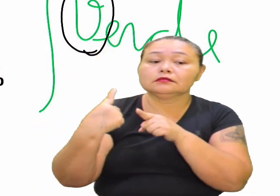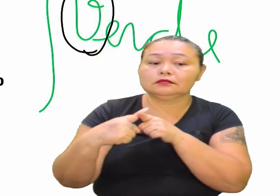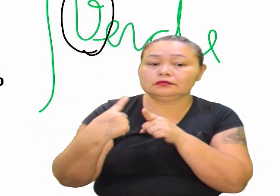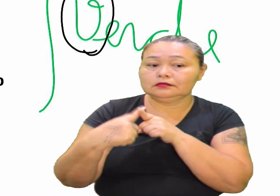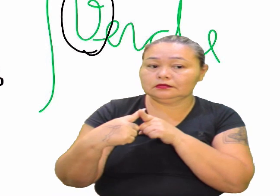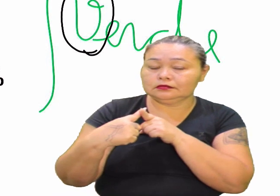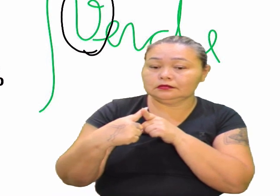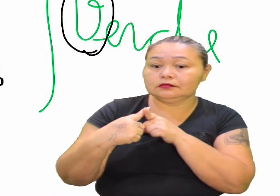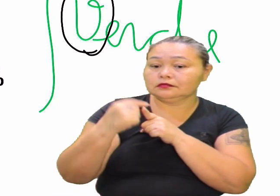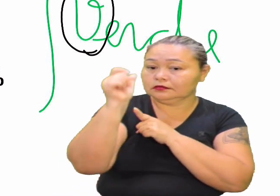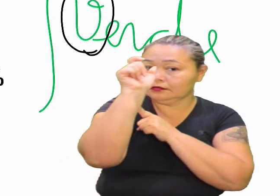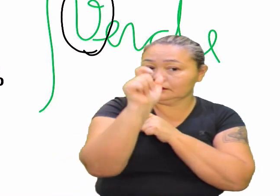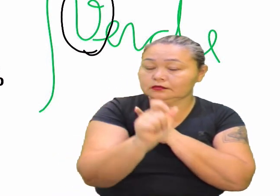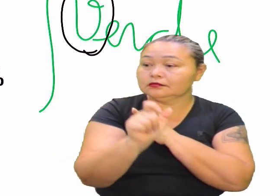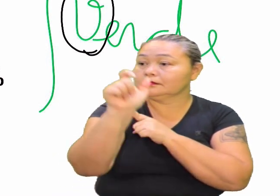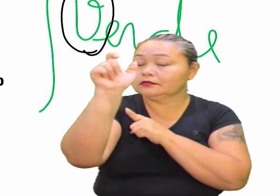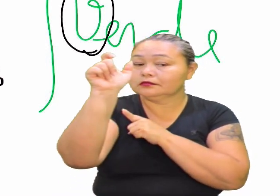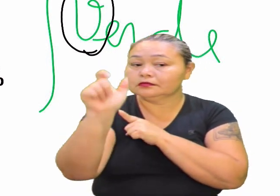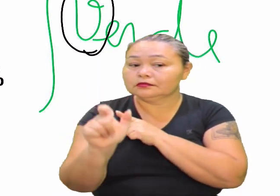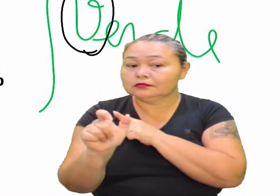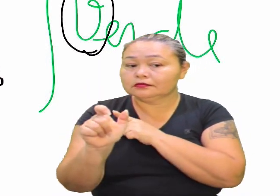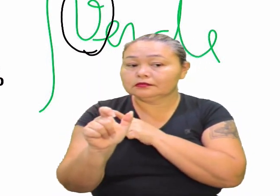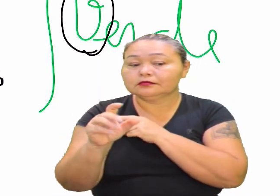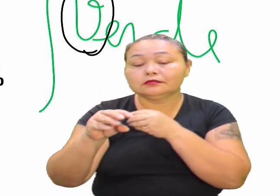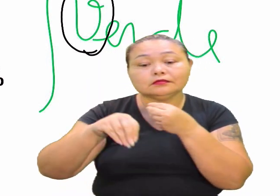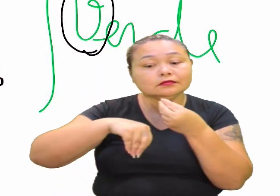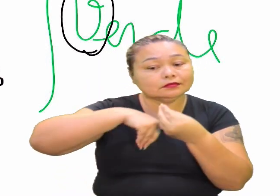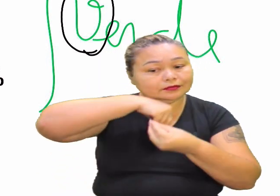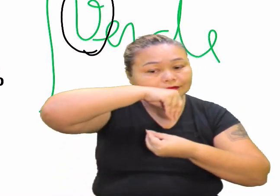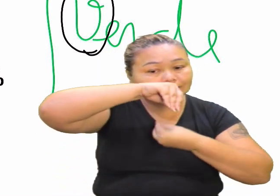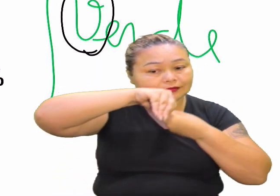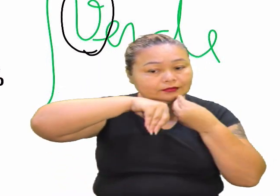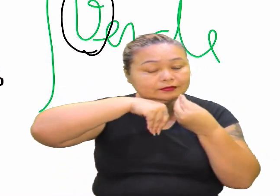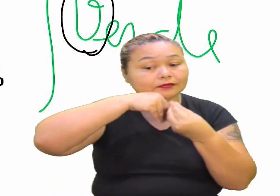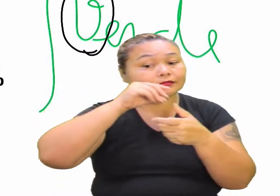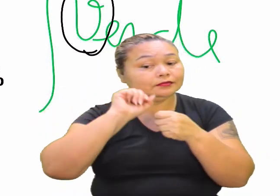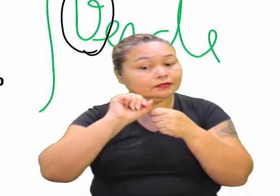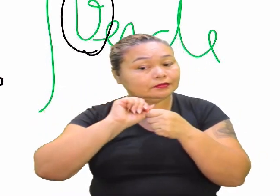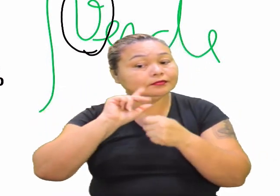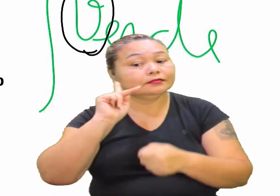esses indivíduos são o quê? Heterozigoto.